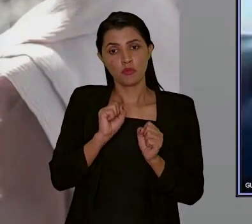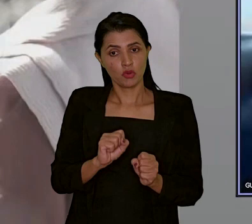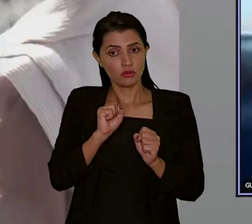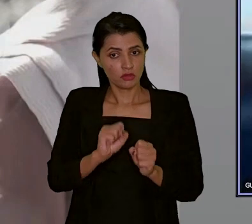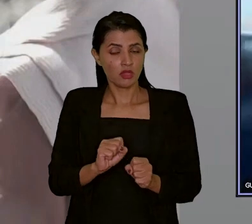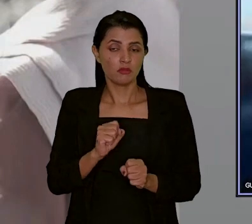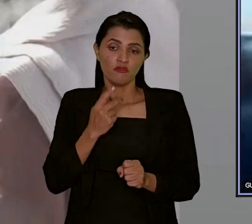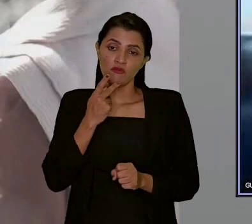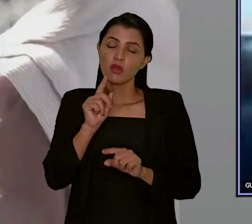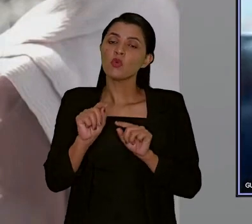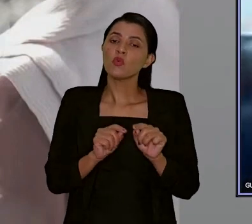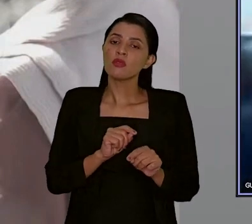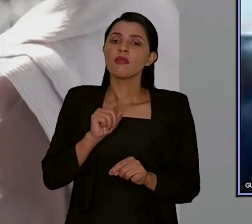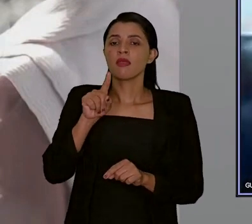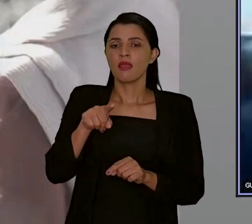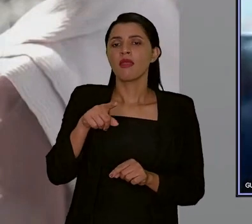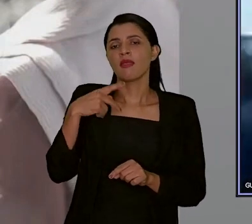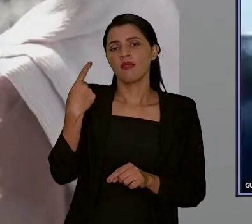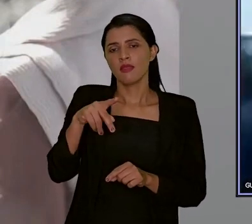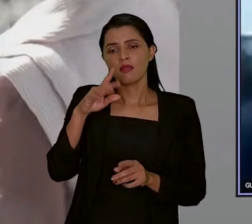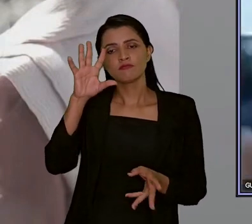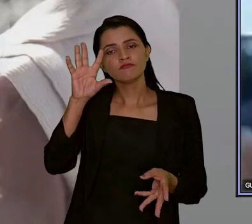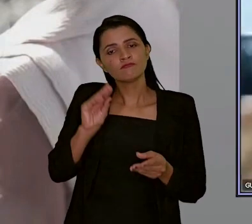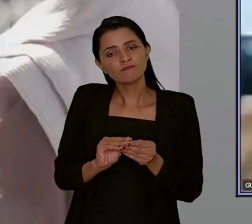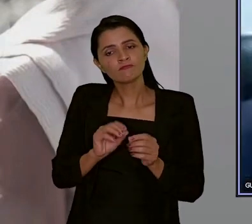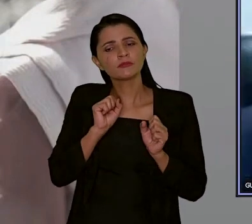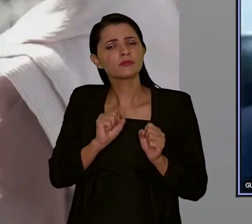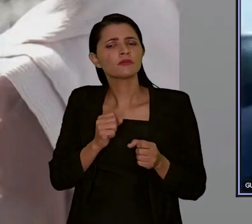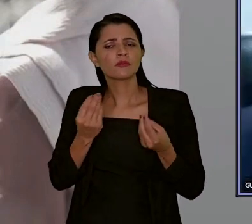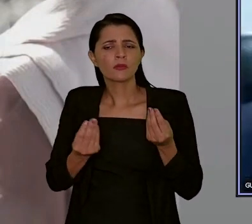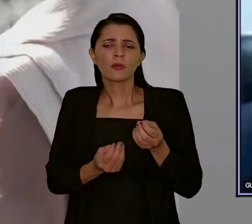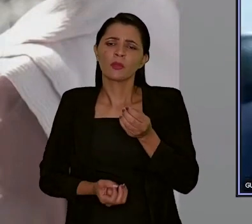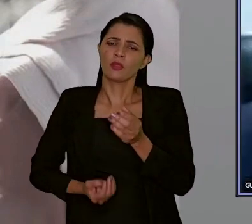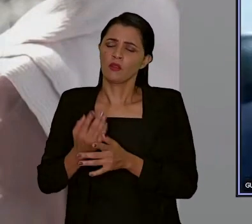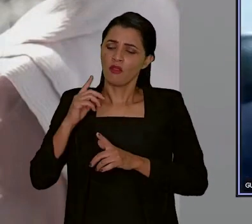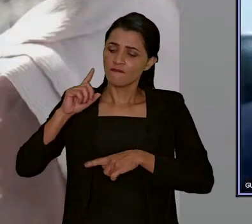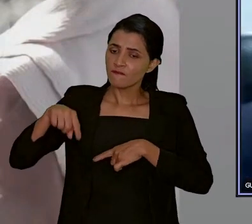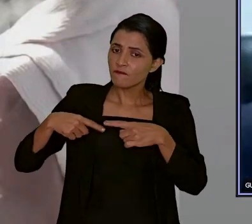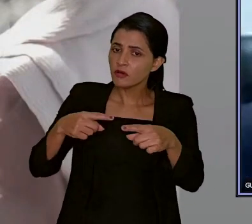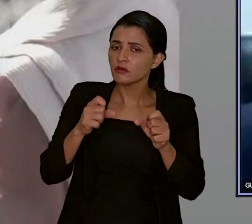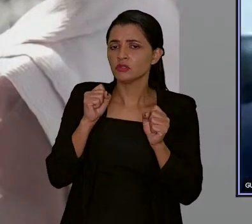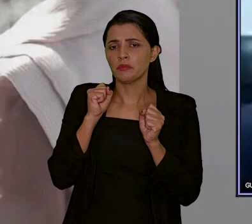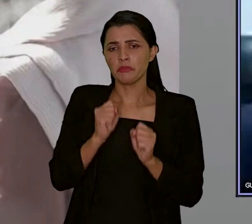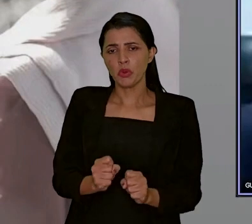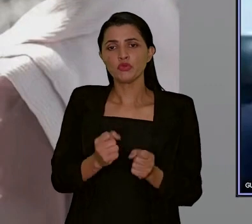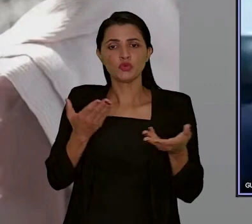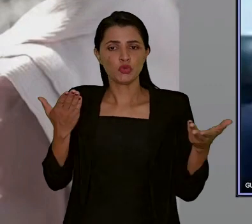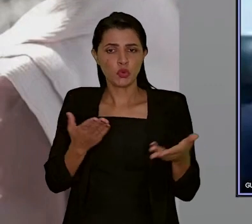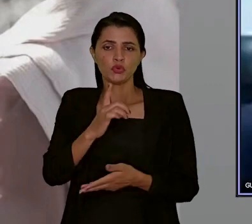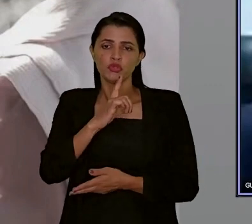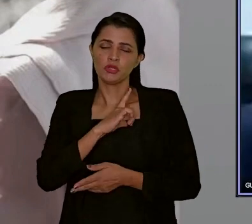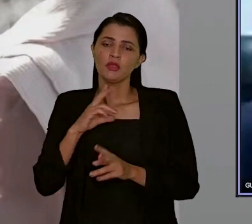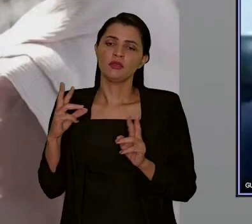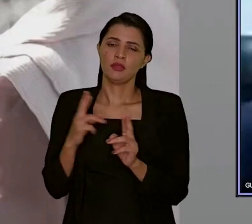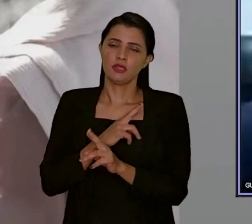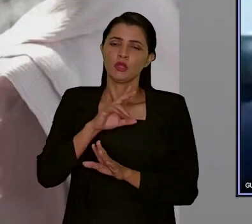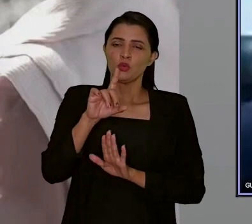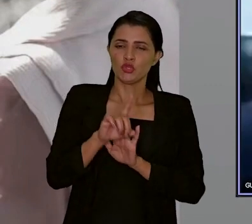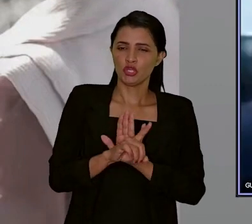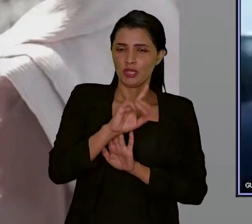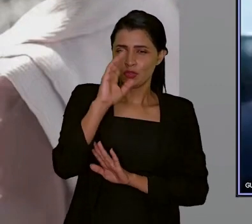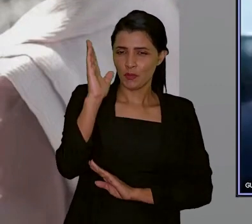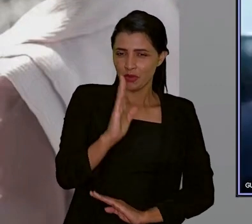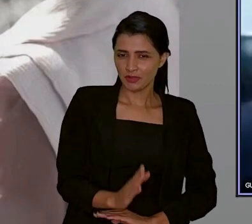tirar venha a ser uma conclusão que possa gerar um avanço naquilo que hoje nós temos em relação ao direito brasileiro, quanto